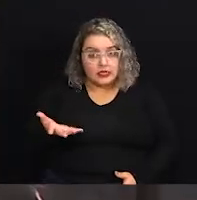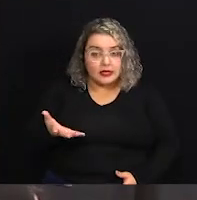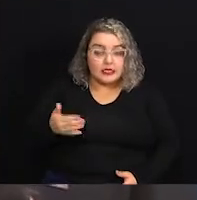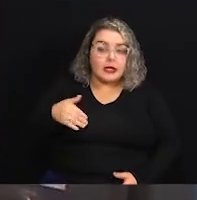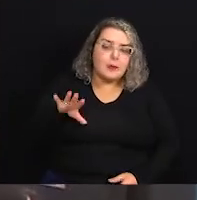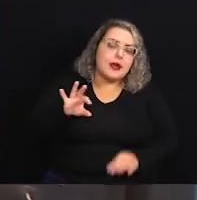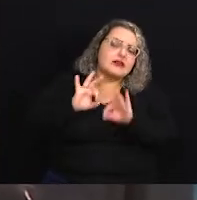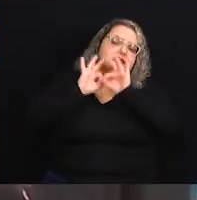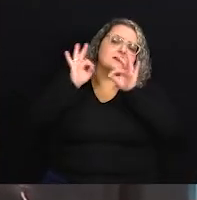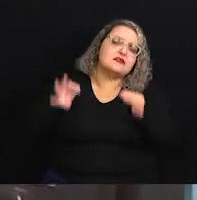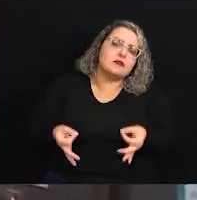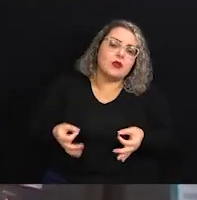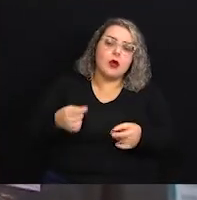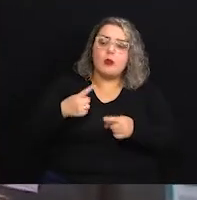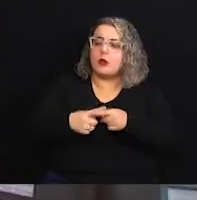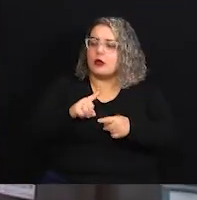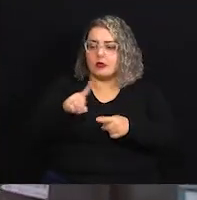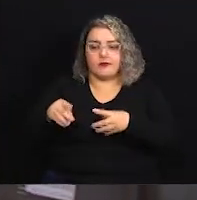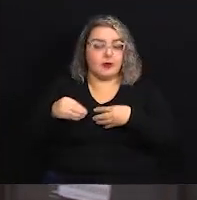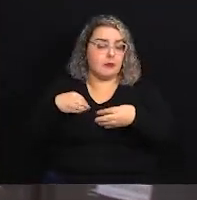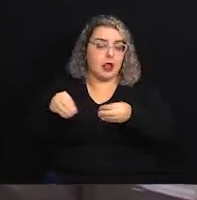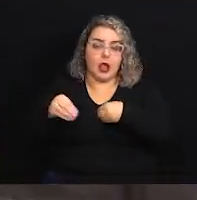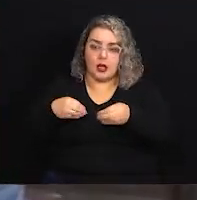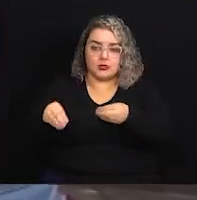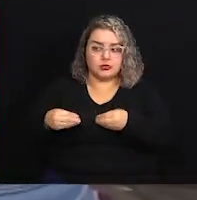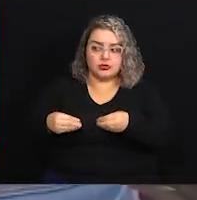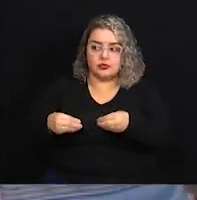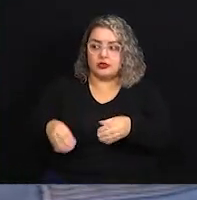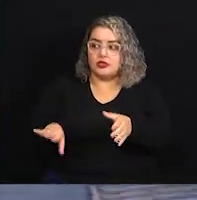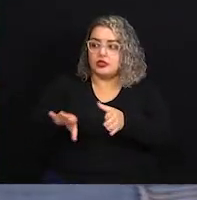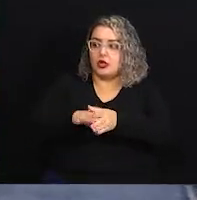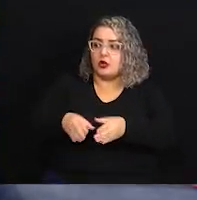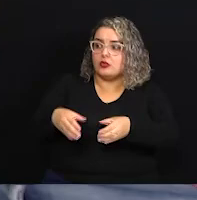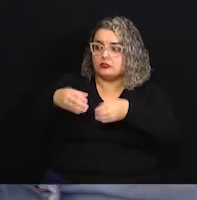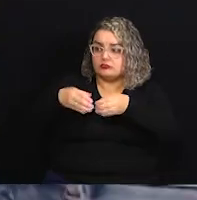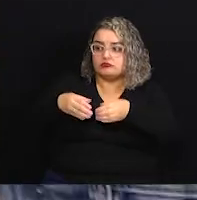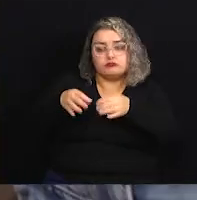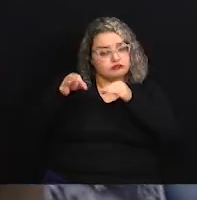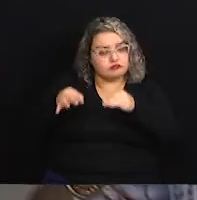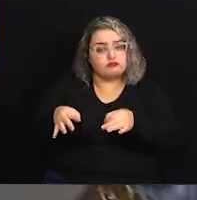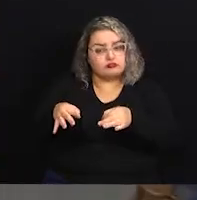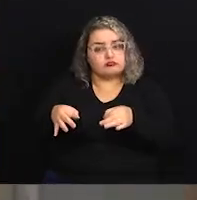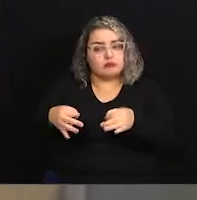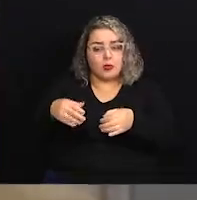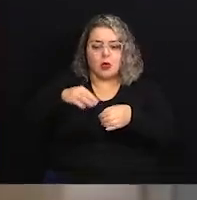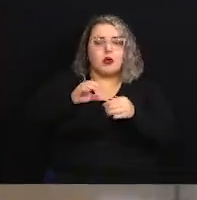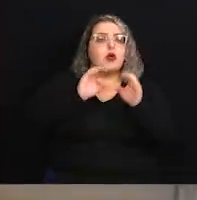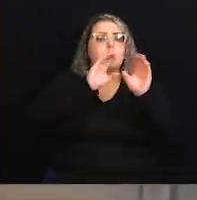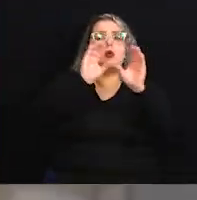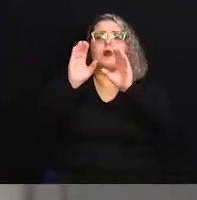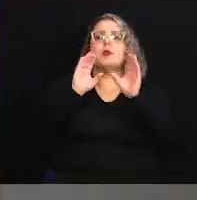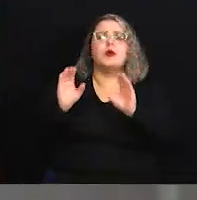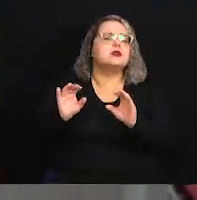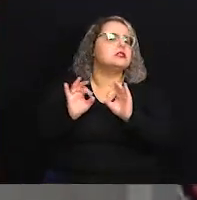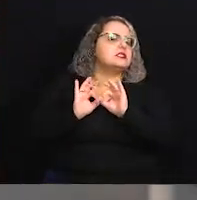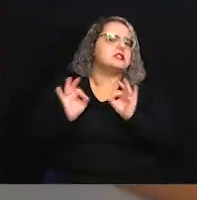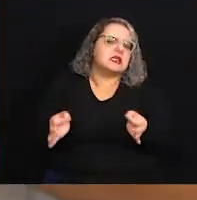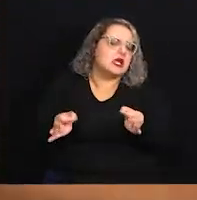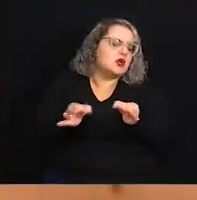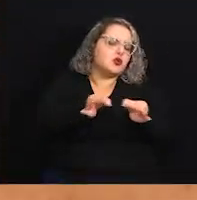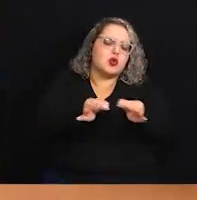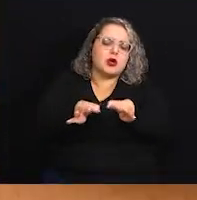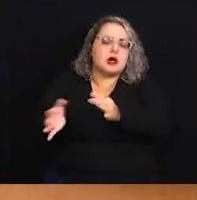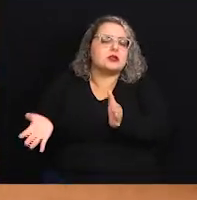muito mais simples porque ele não vai gastar plástico e ele vai chegar com esses potinhos muito mais práticos, ele vai chegar na sua despensa, já põe tudo bonitinho, já está